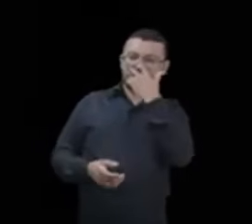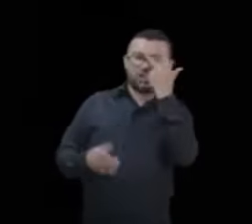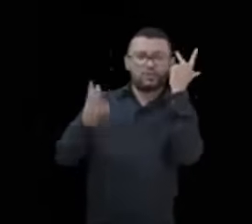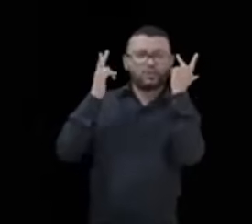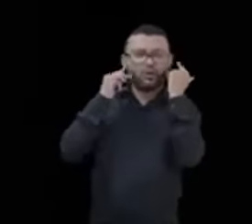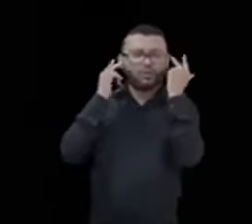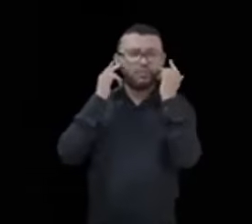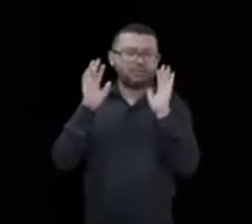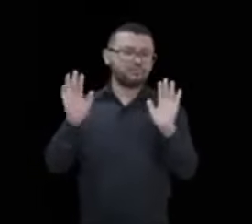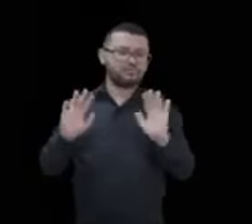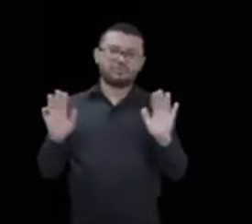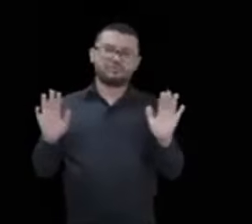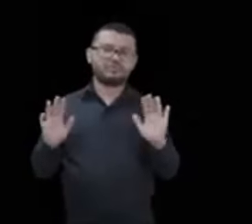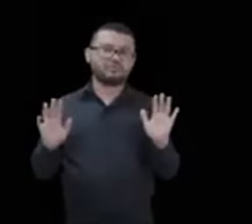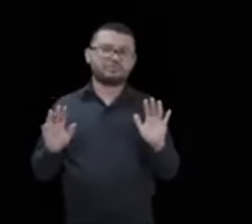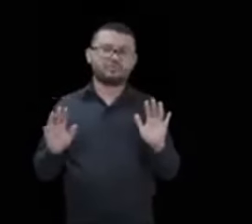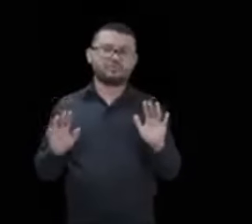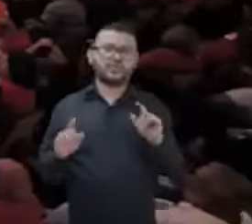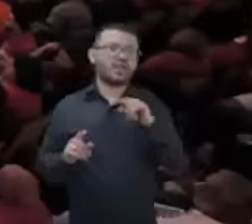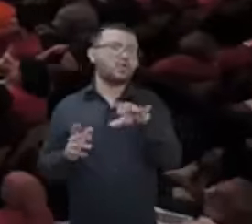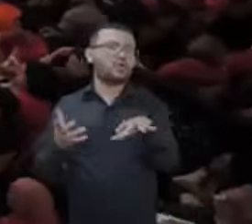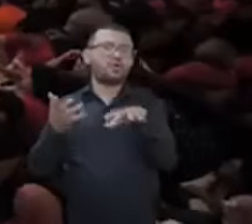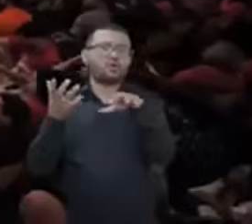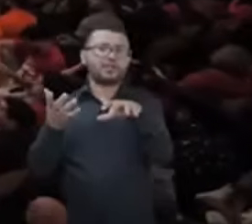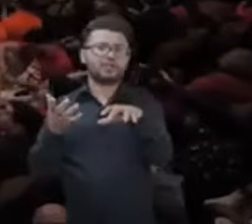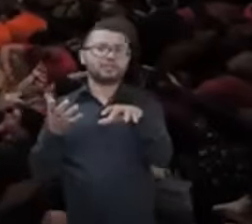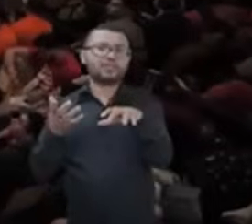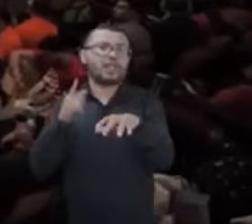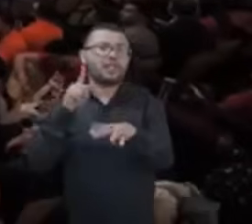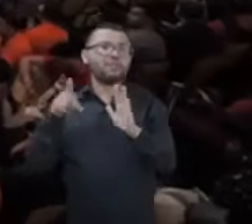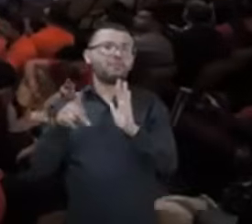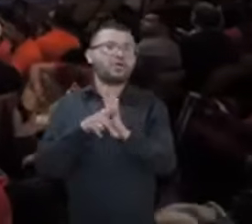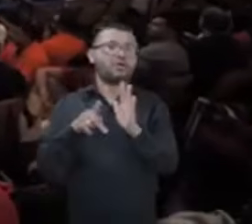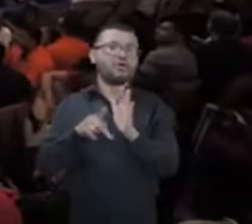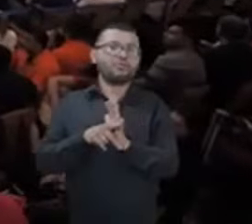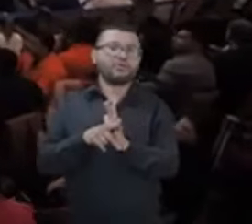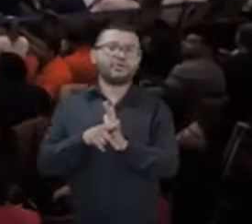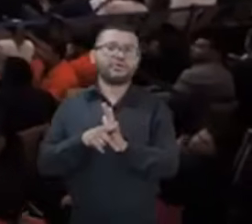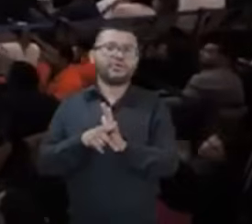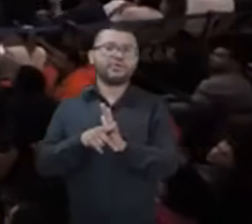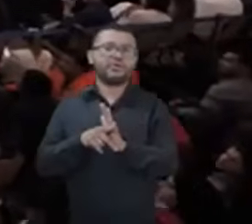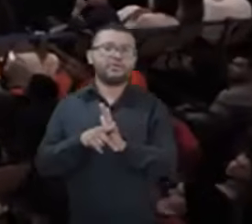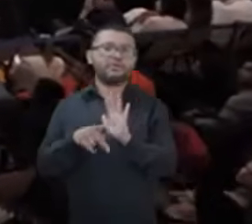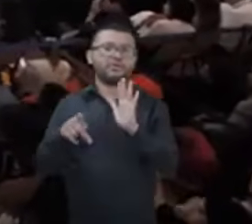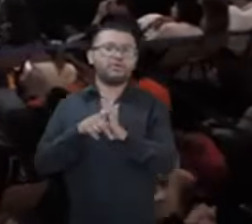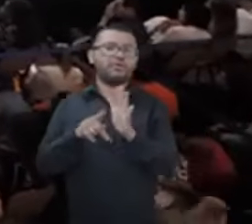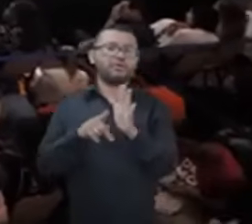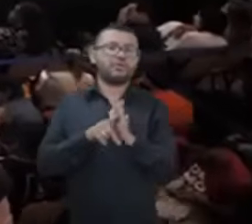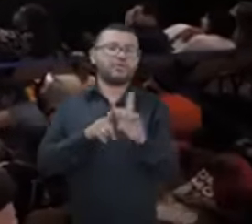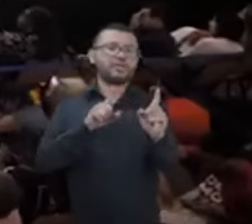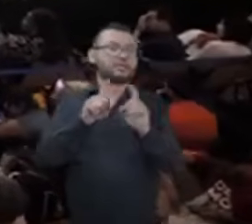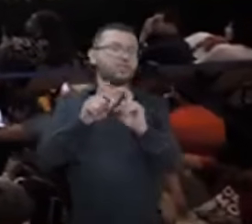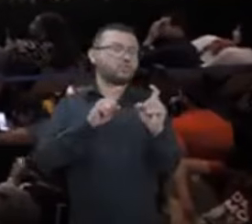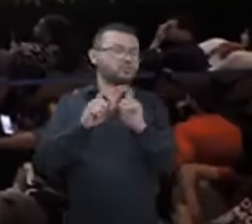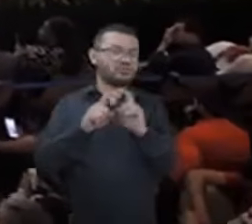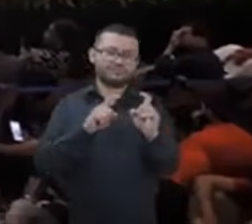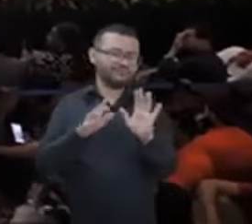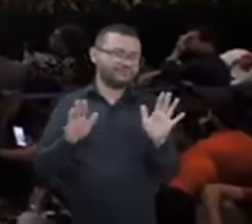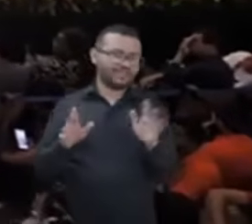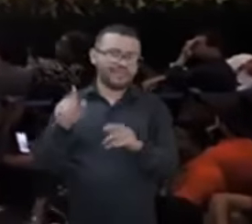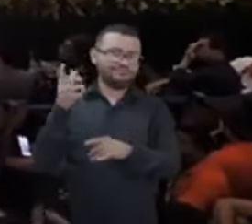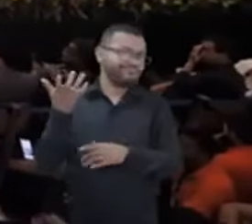normal. O Congresso não pode se apropriar de atribuições do Executivo.